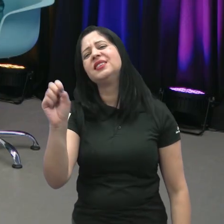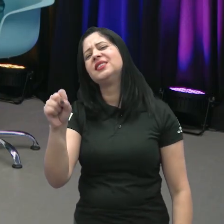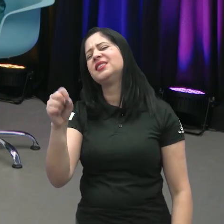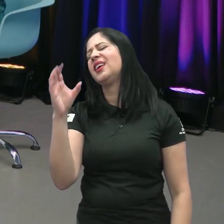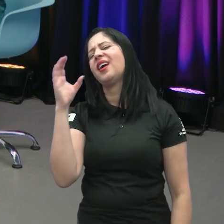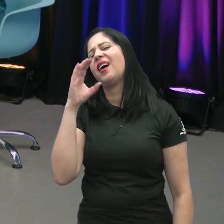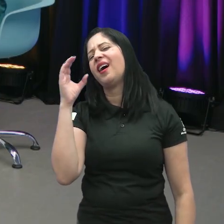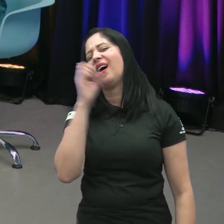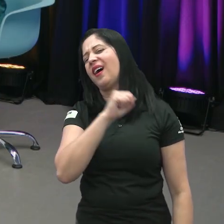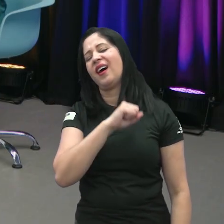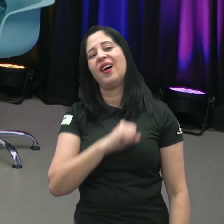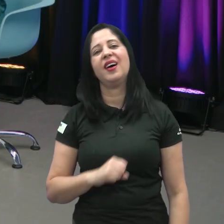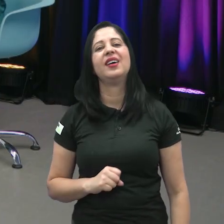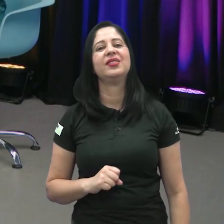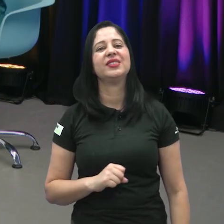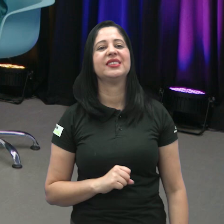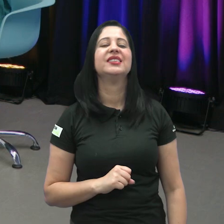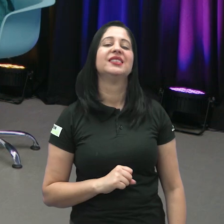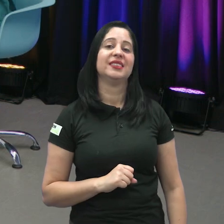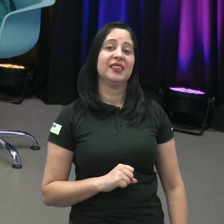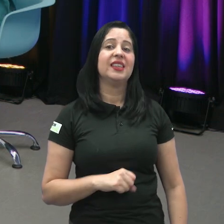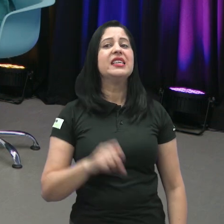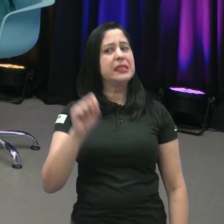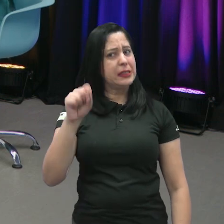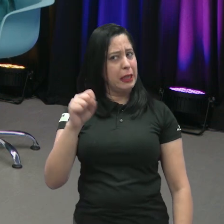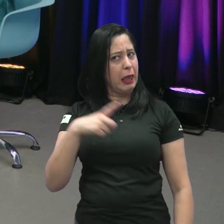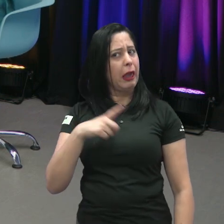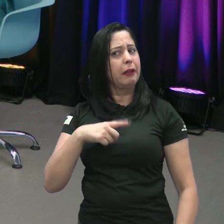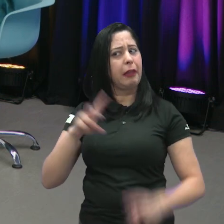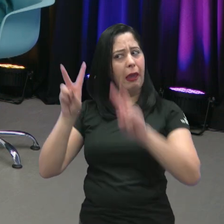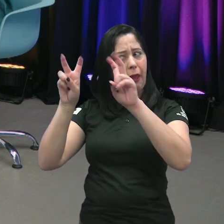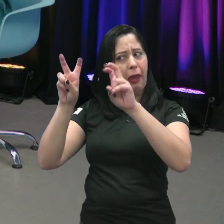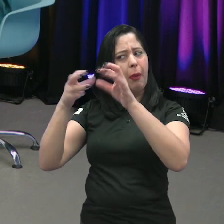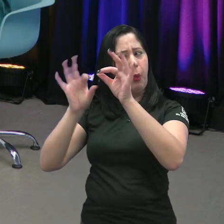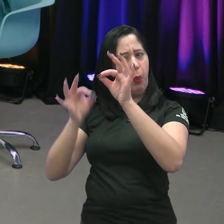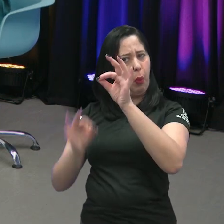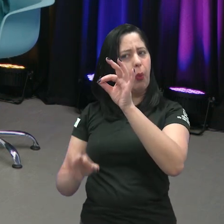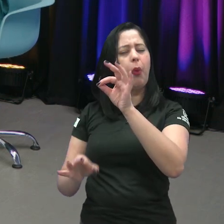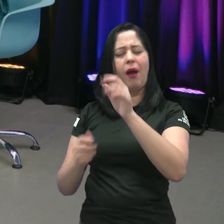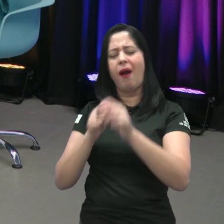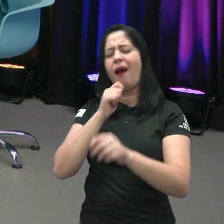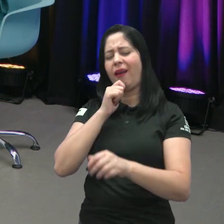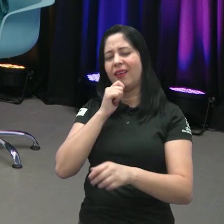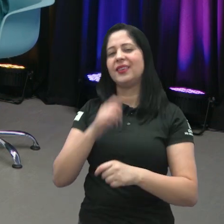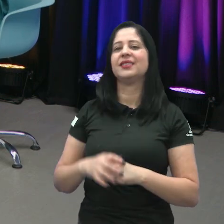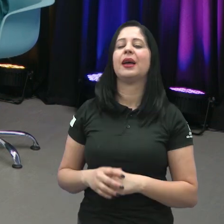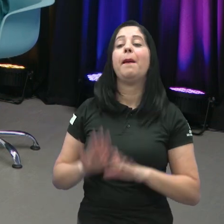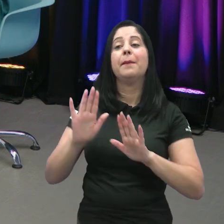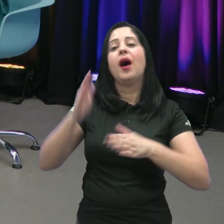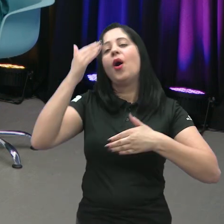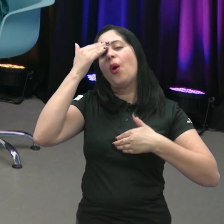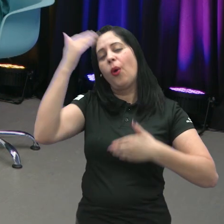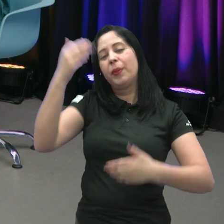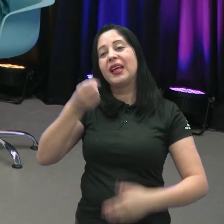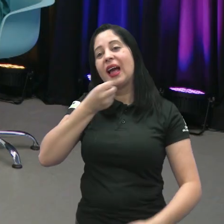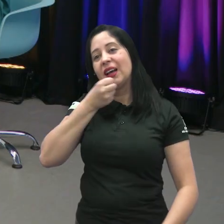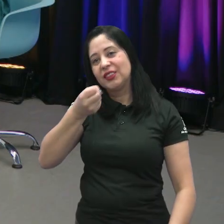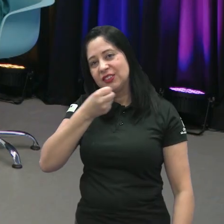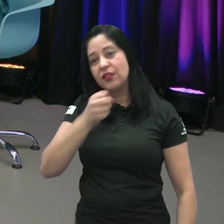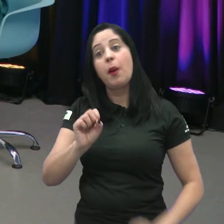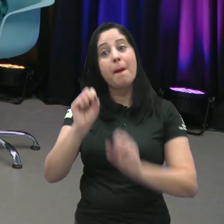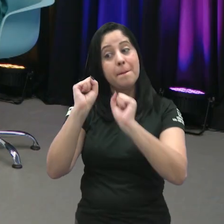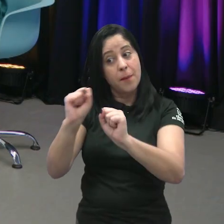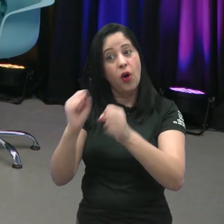muito com medo rápido? De que não ia ter muito o que falar com você. A gente tem muita coisa para falar. Tá. Quero agradecer imensamente sua participação aqui, deixar as